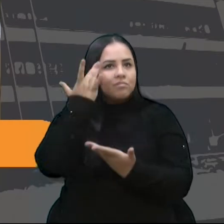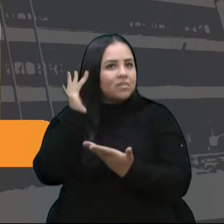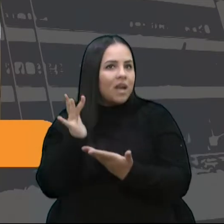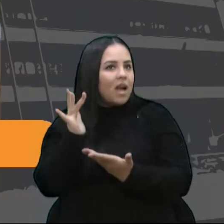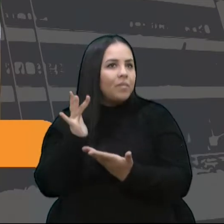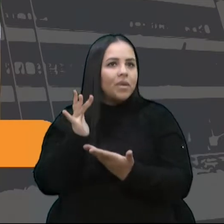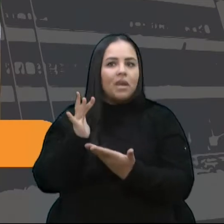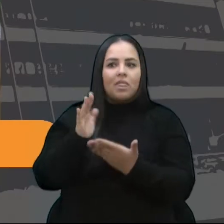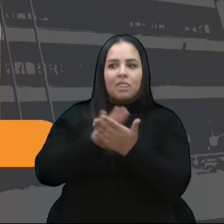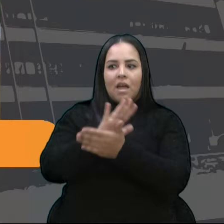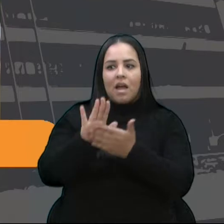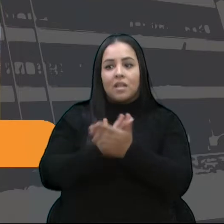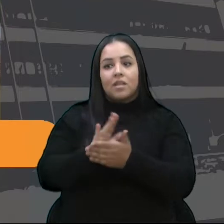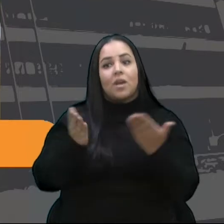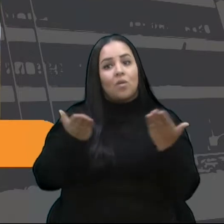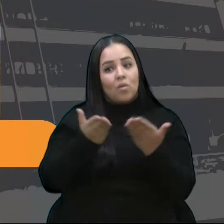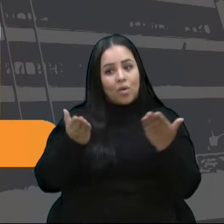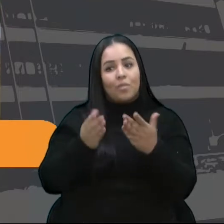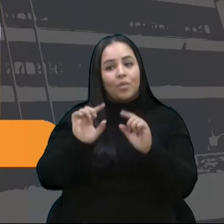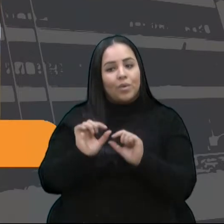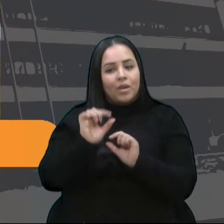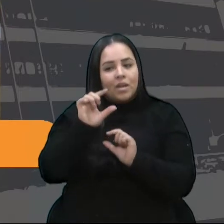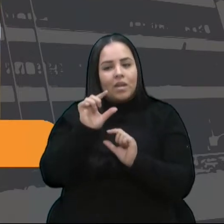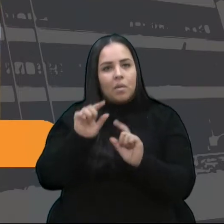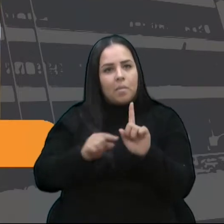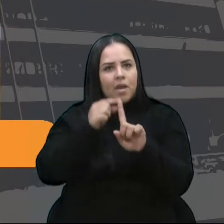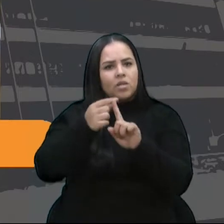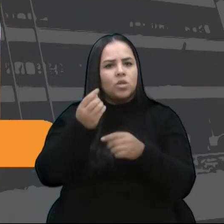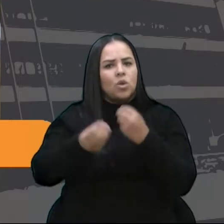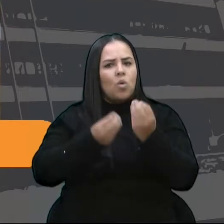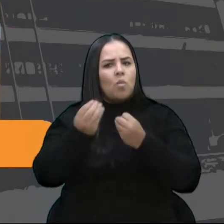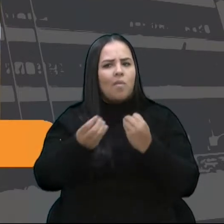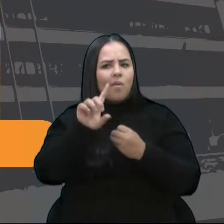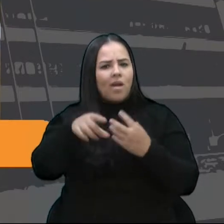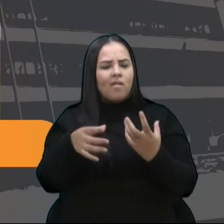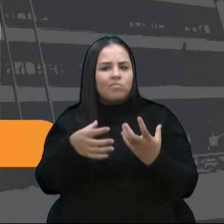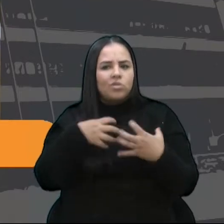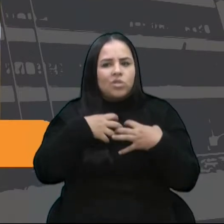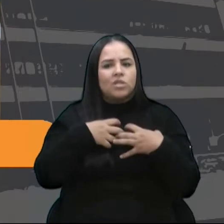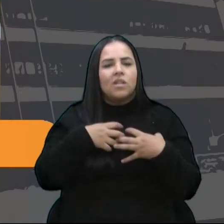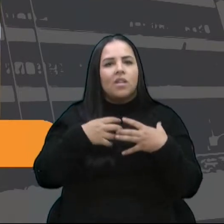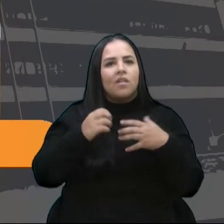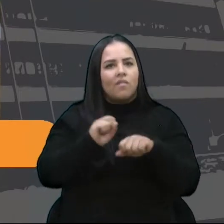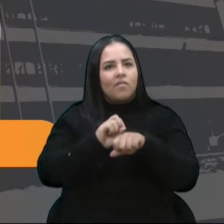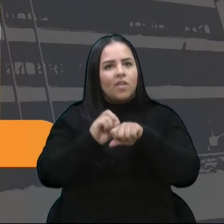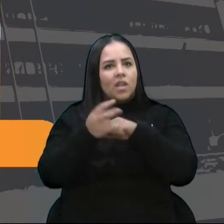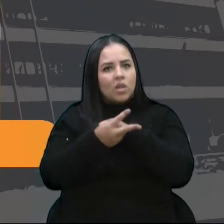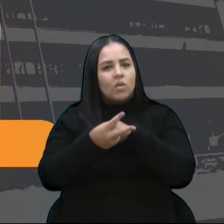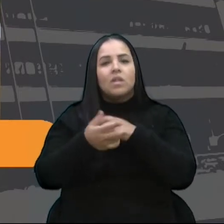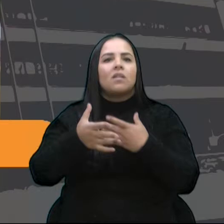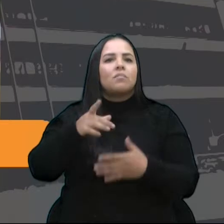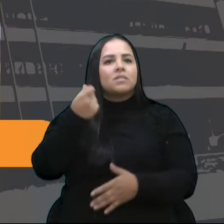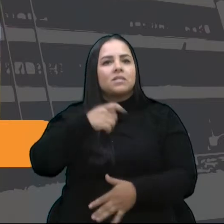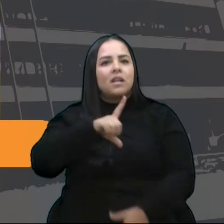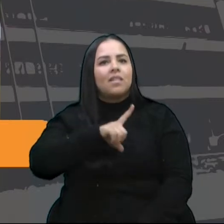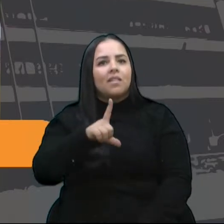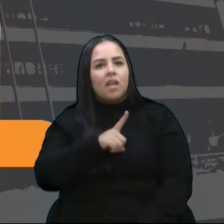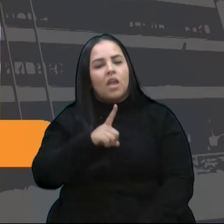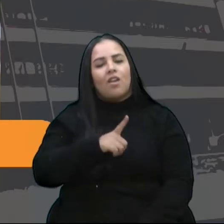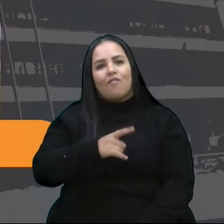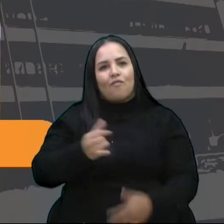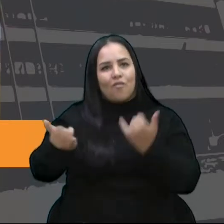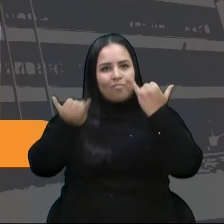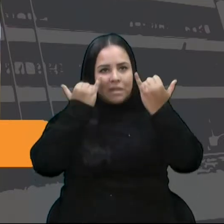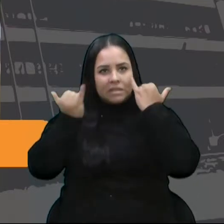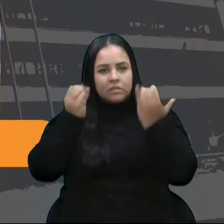né, sobre o comportamento desse vírus. Então, existe uma necessidade de informação constante